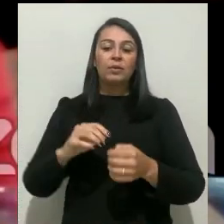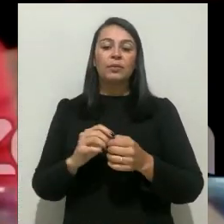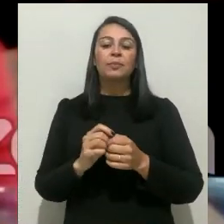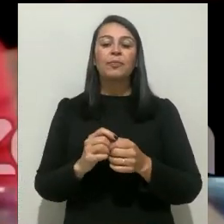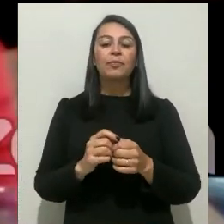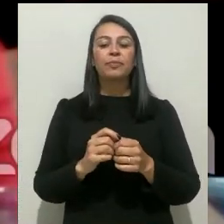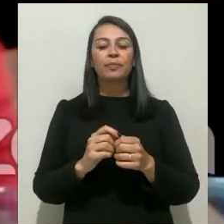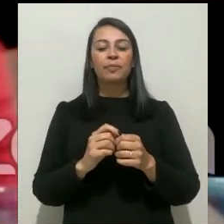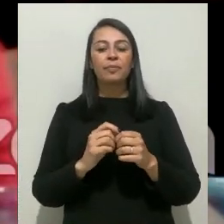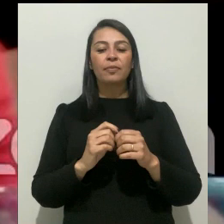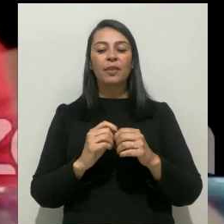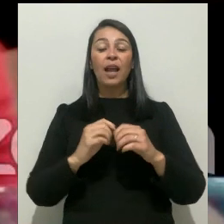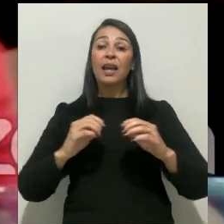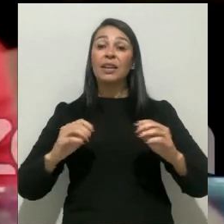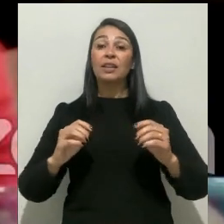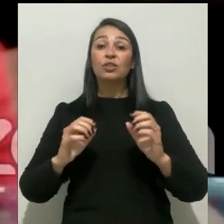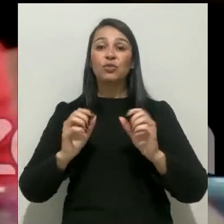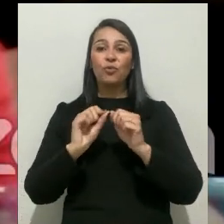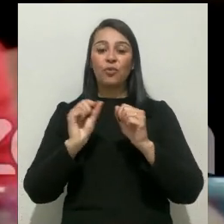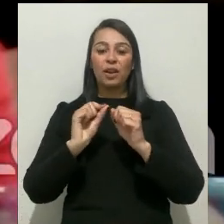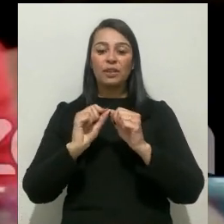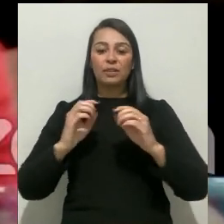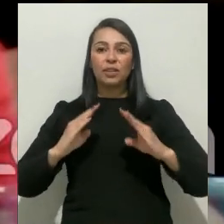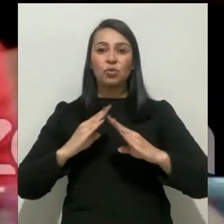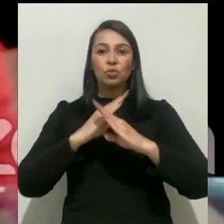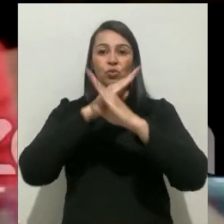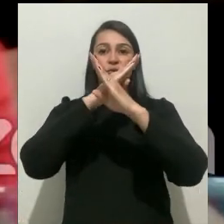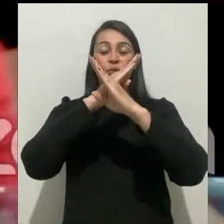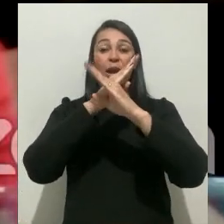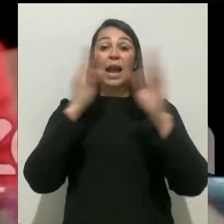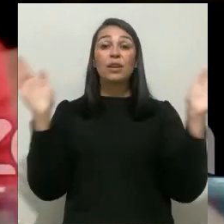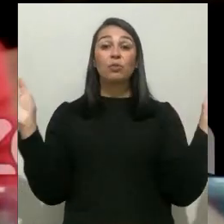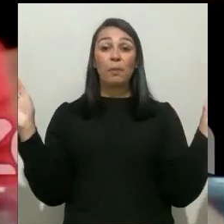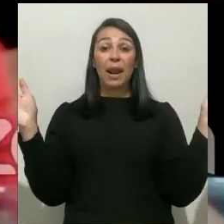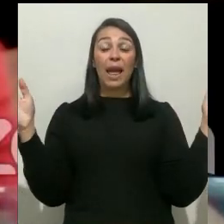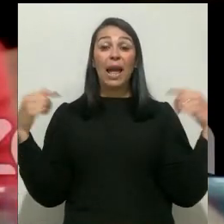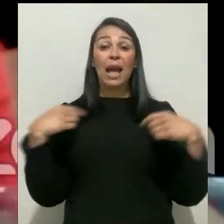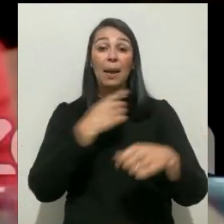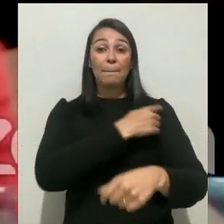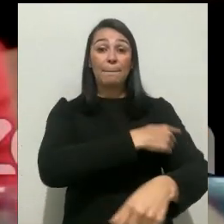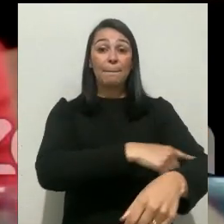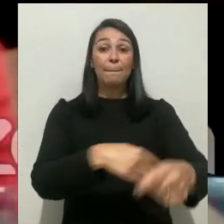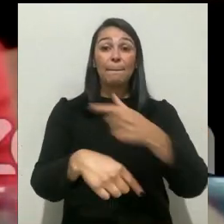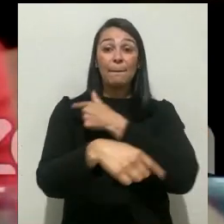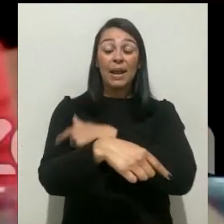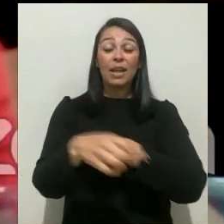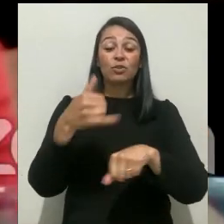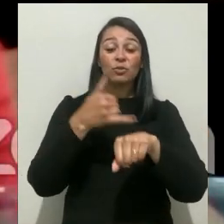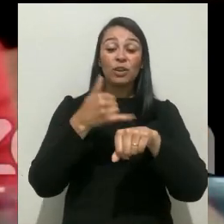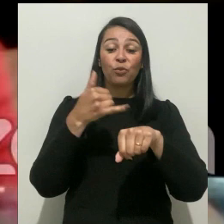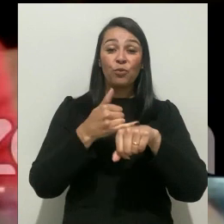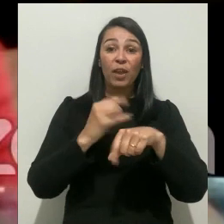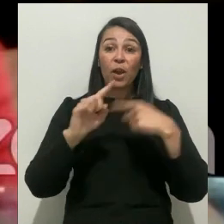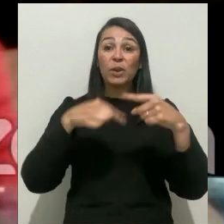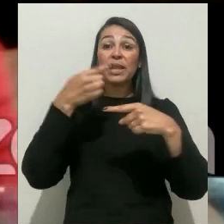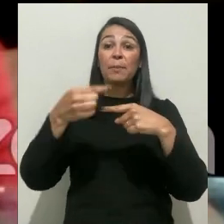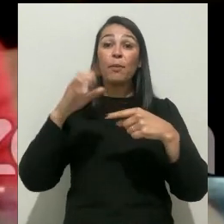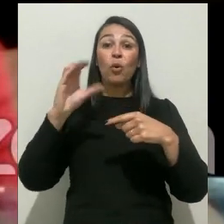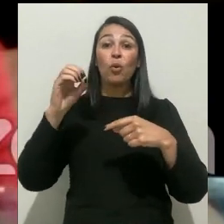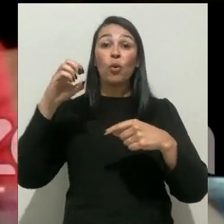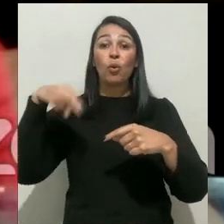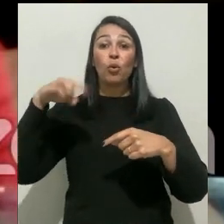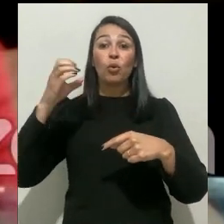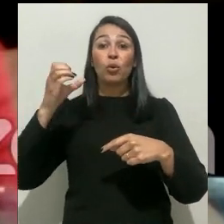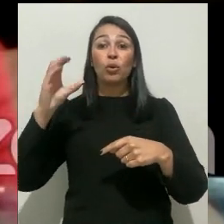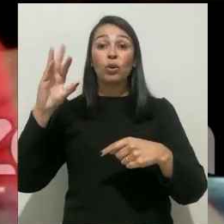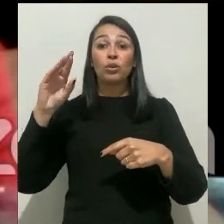contraventamento. Quando chega lá em cima dos braços, ele trabalha com estrutura metálica, com uma treliça metálica, depois revestida de concreto, para